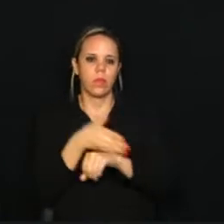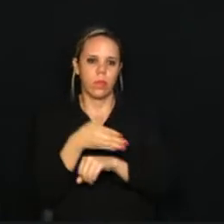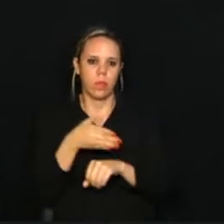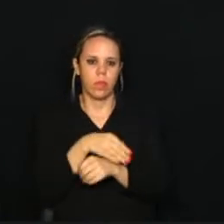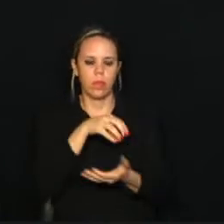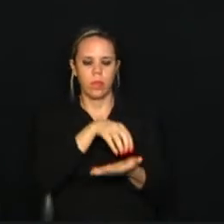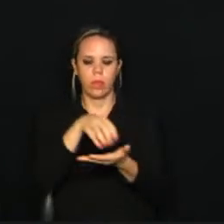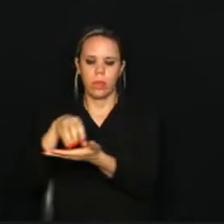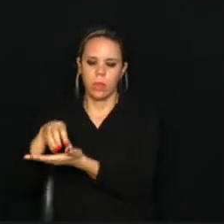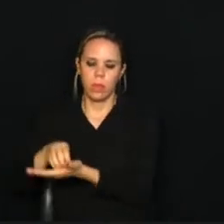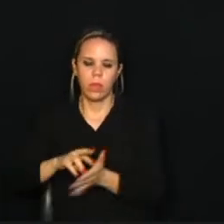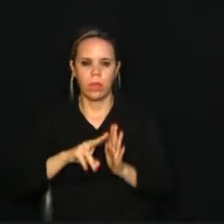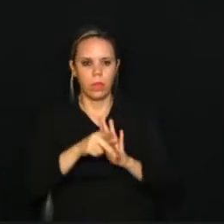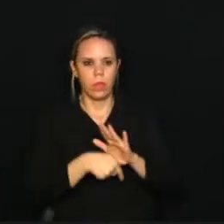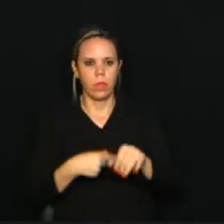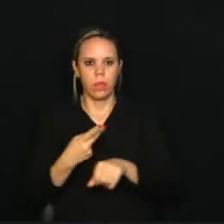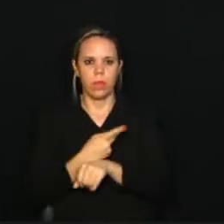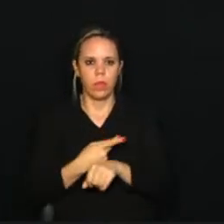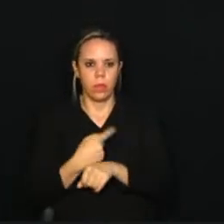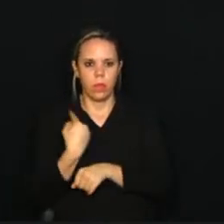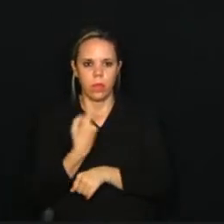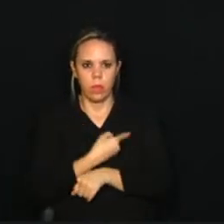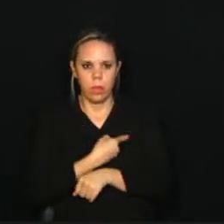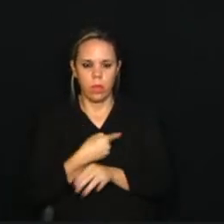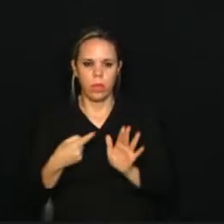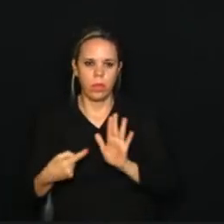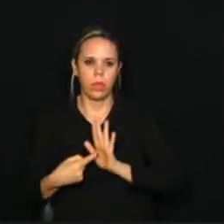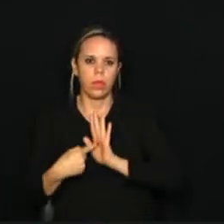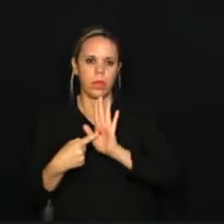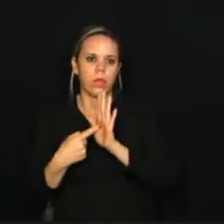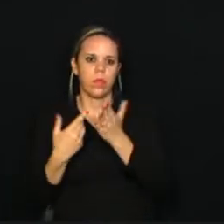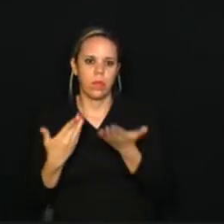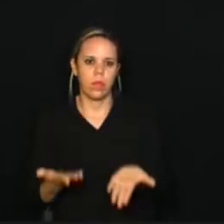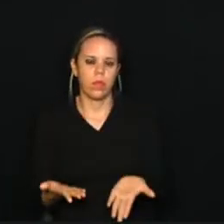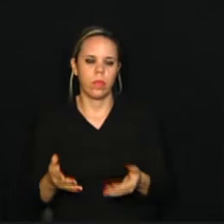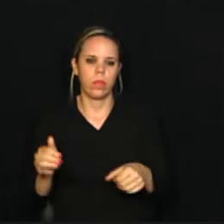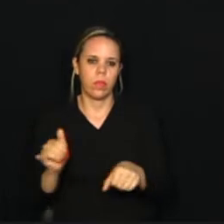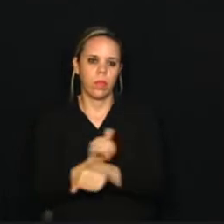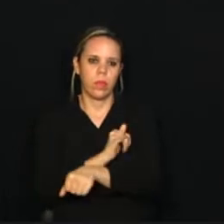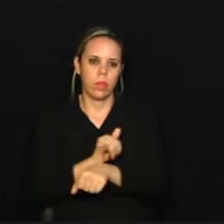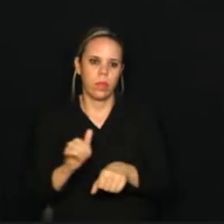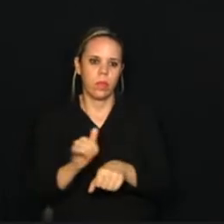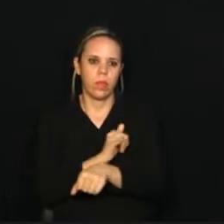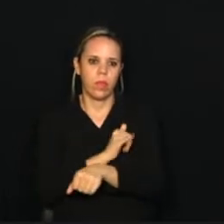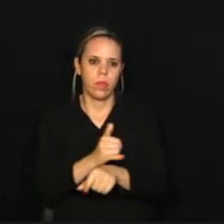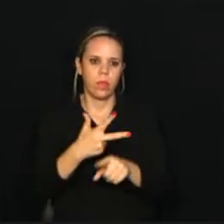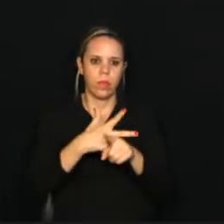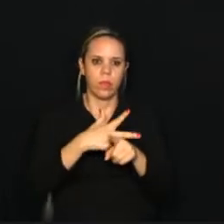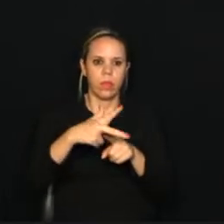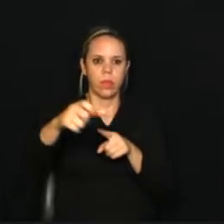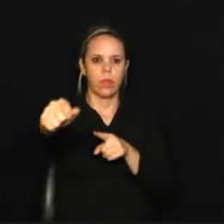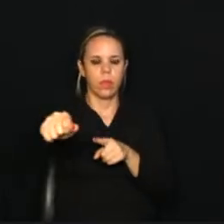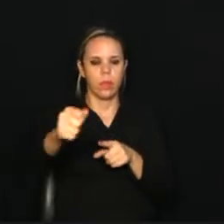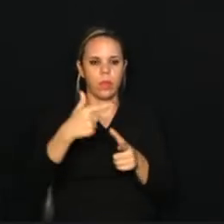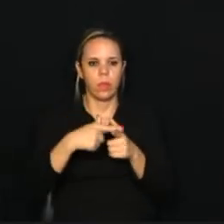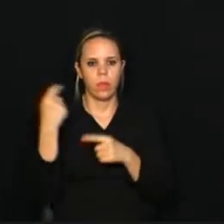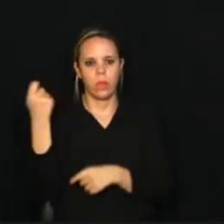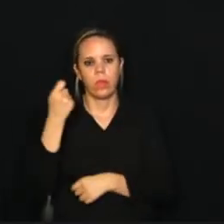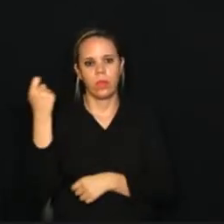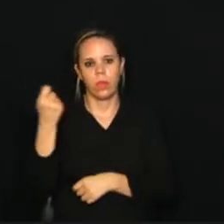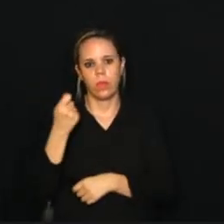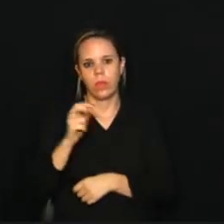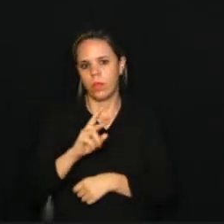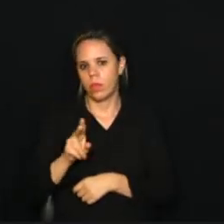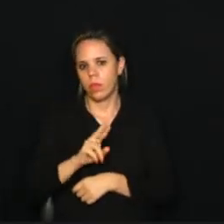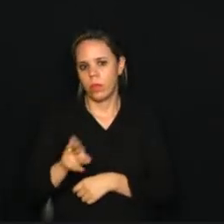órgãos onde procuramos apontar caminhos, não é, para superar esse grave problema, que não